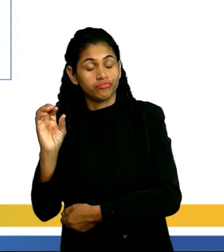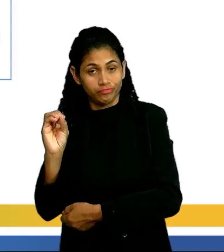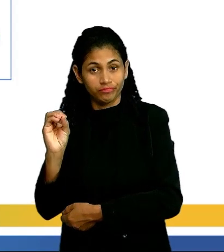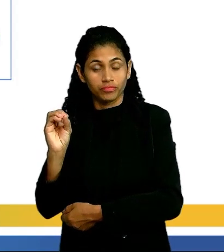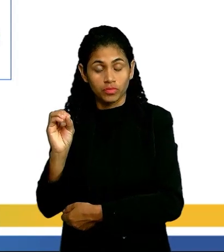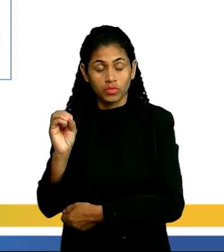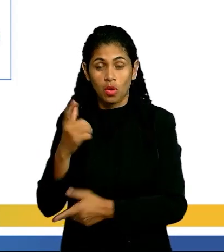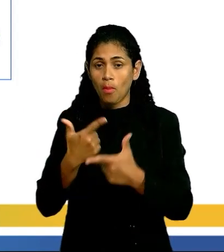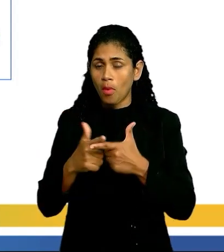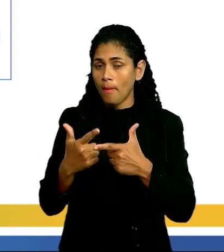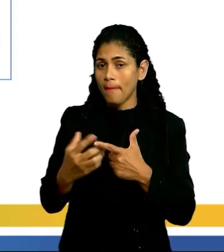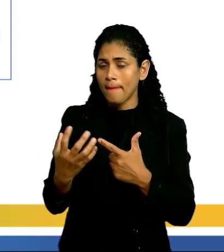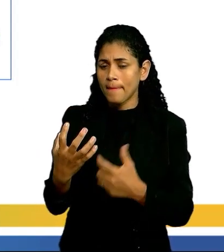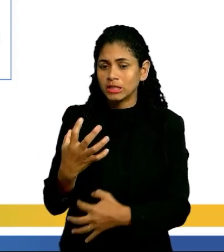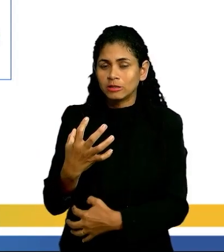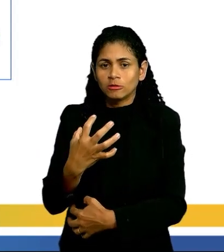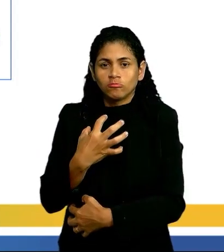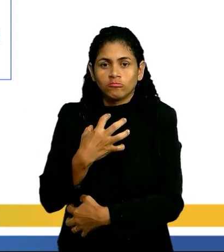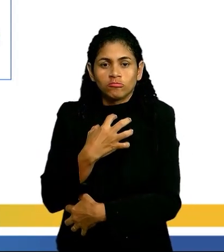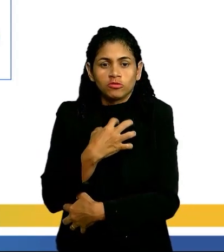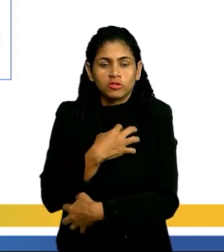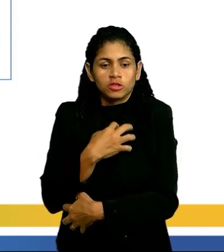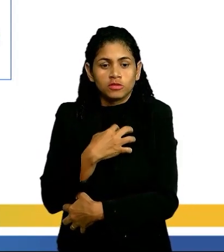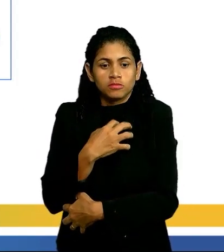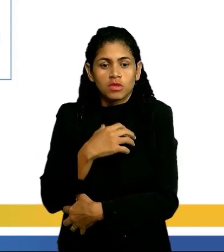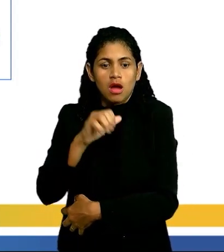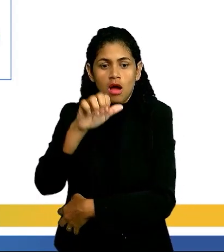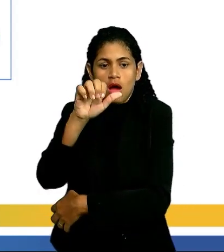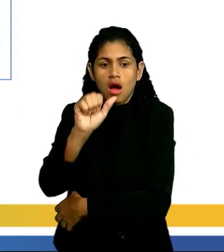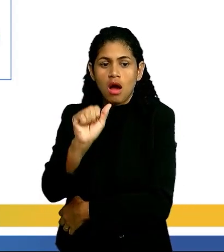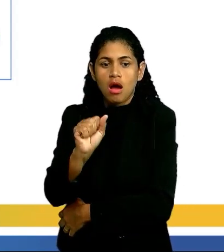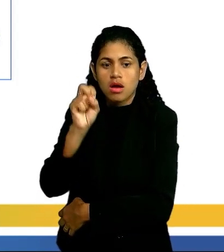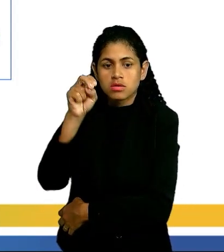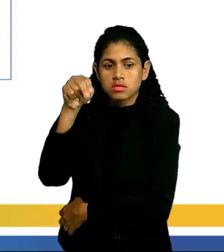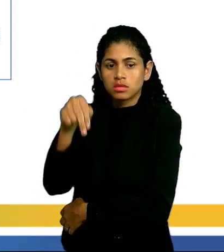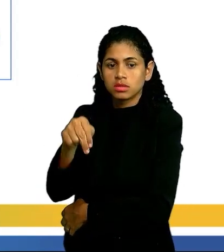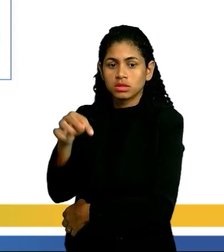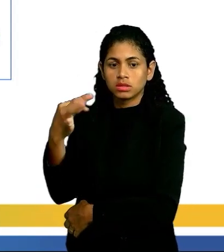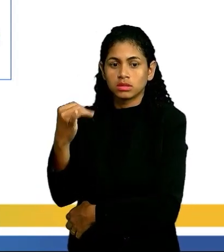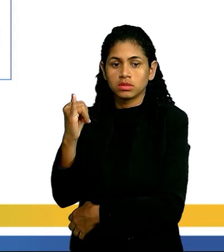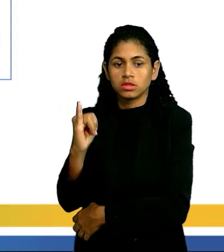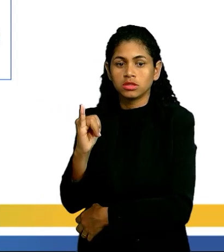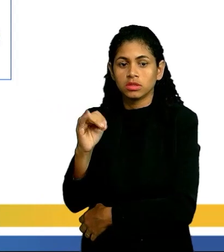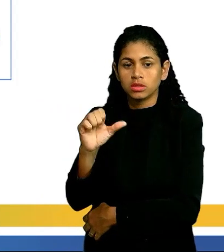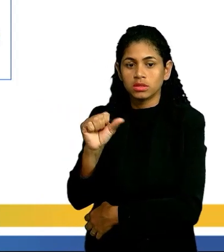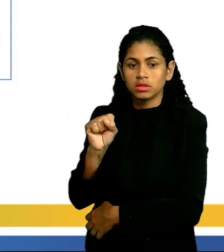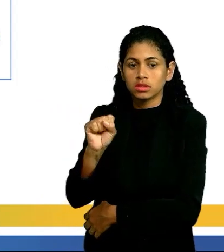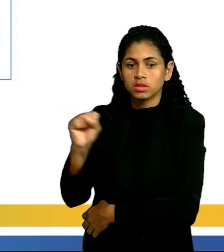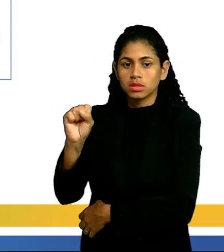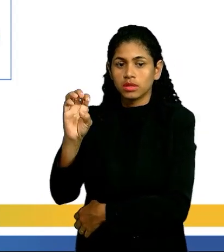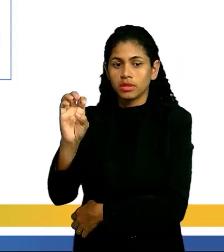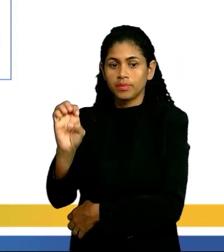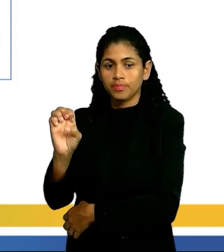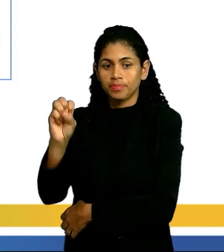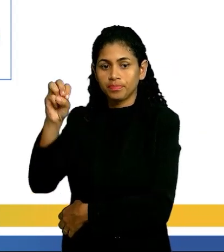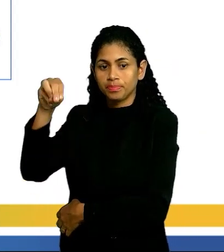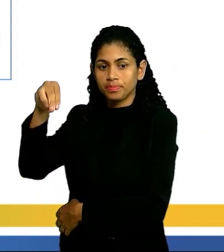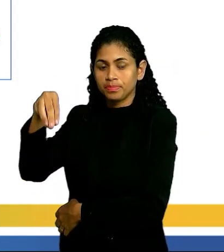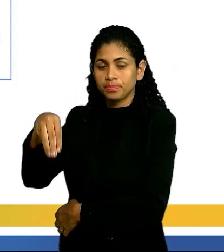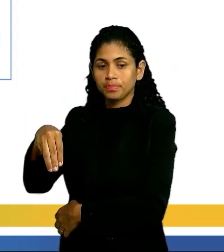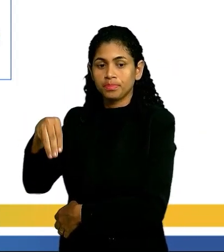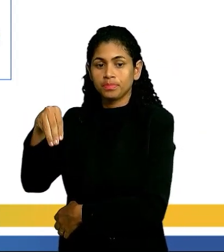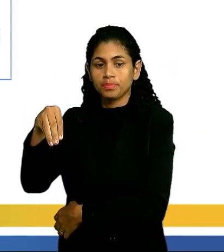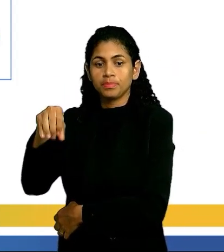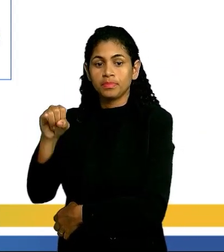do antissemitismo. Por que que esse antissemitismo se processou e existiu? Havia um sentimento de que os